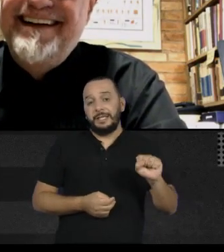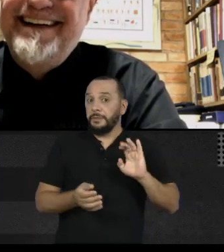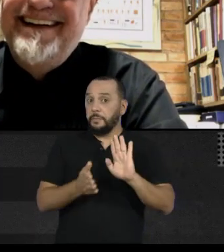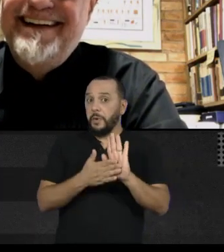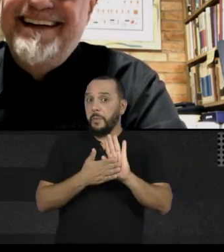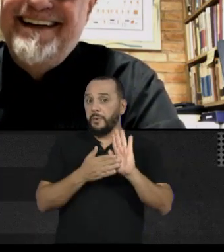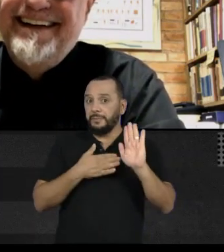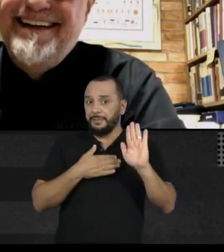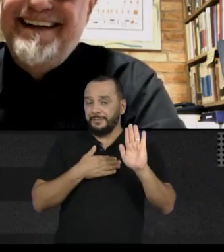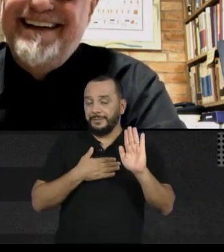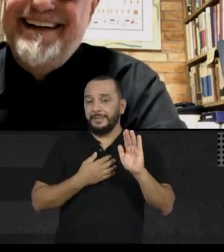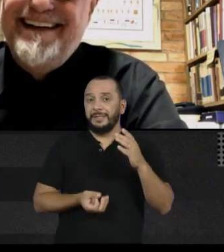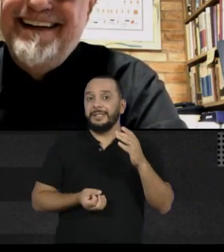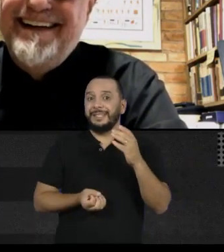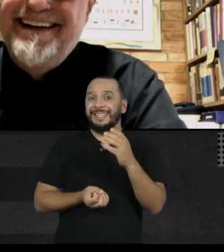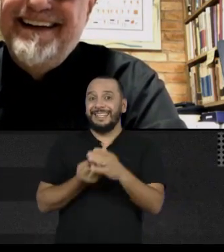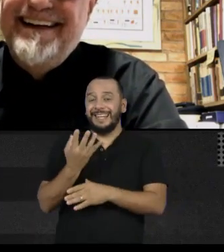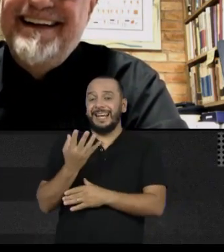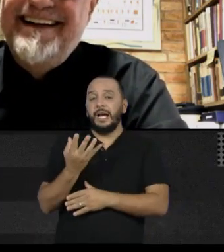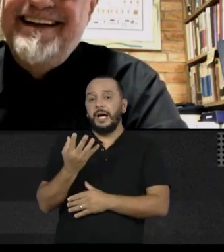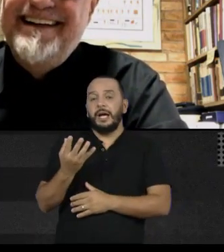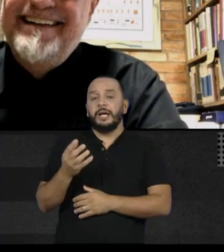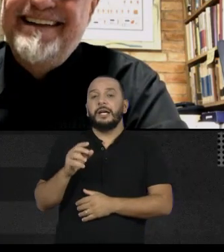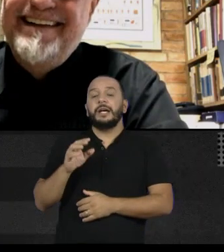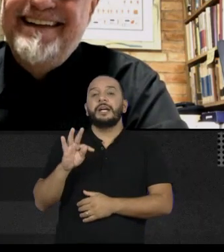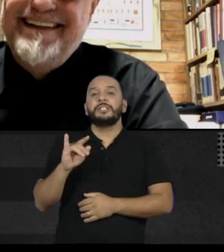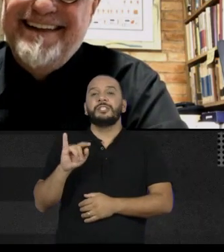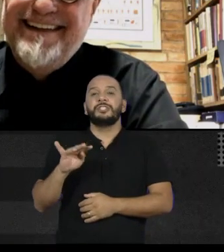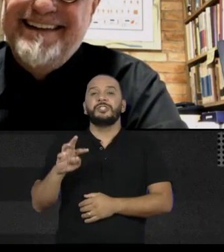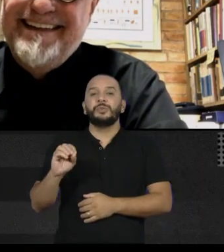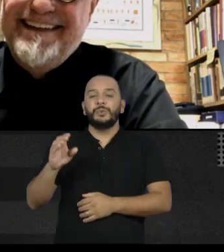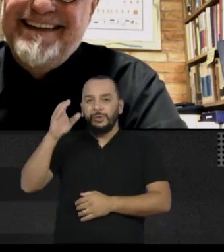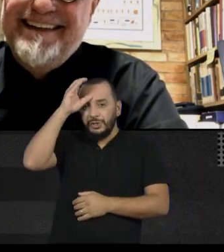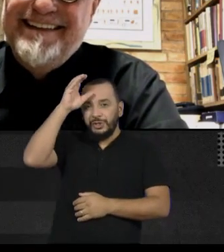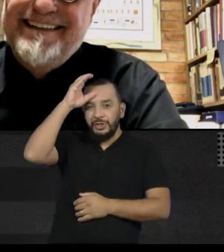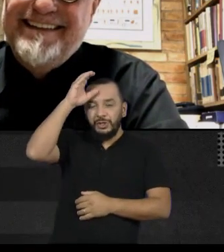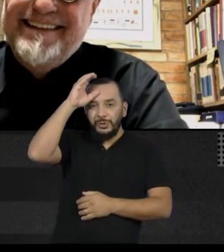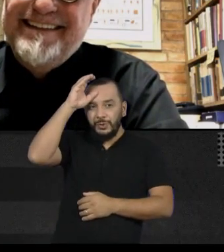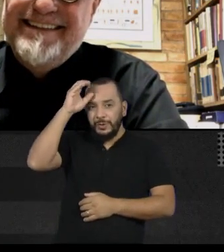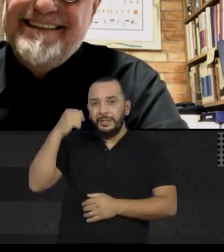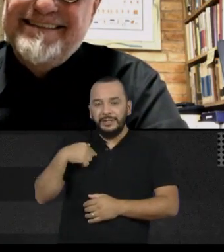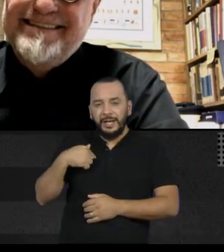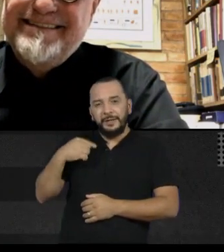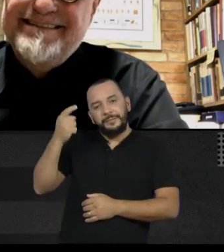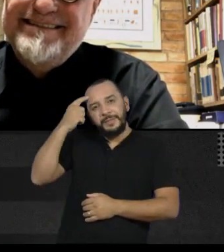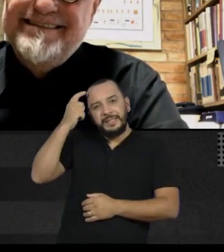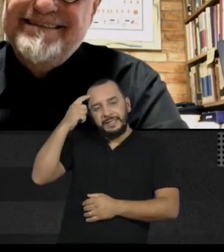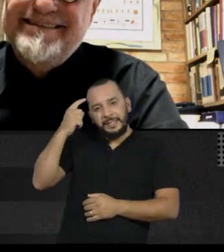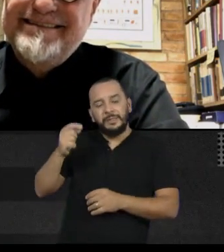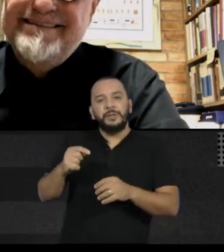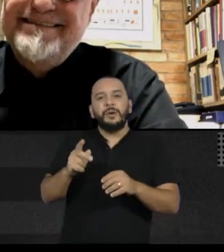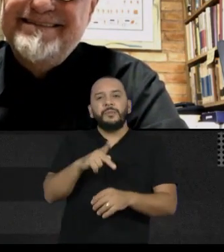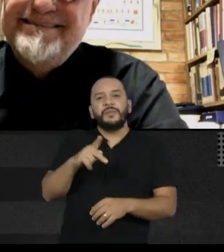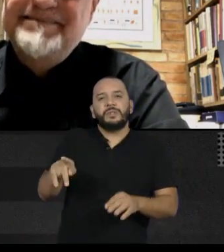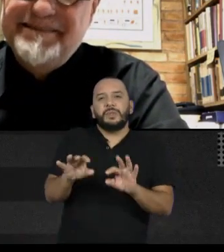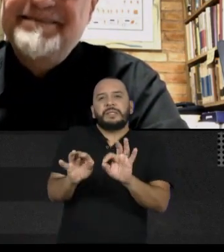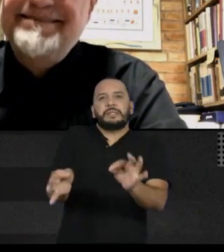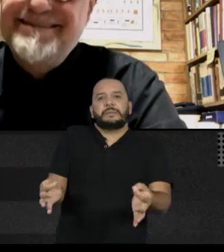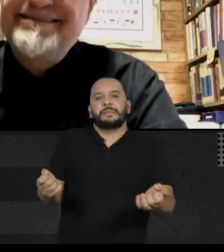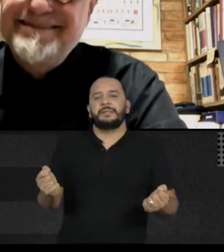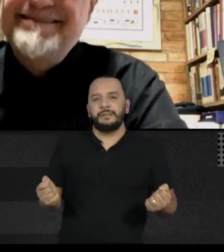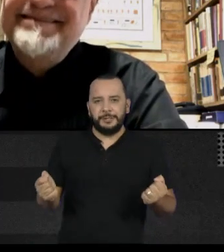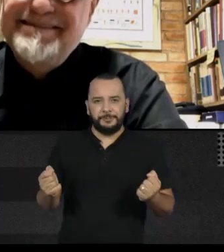Marcelo Travesso, onde eu fazia o Titilo Matarazzo. E como realizar, né, um homem com essas dimensões? E o Ulisses me